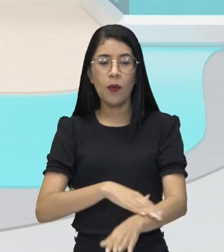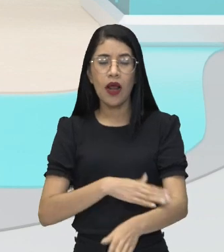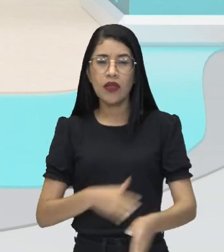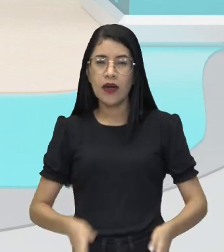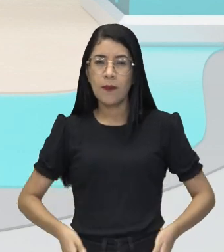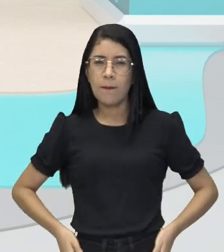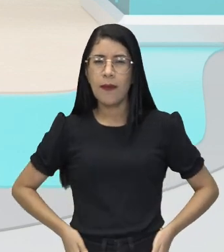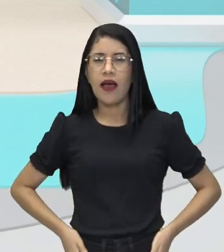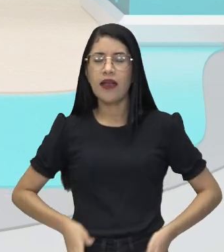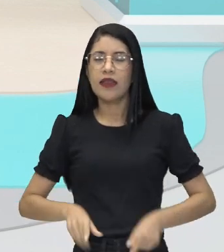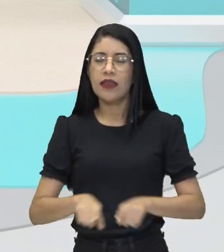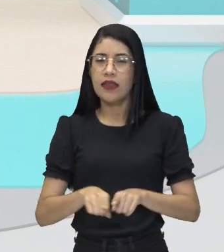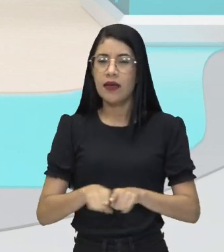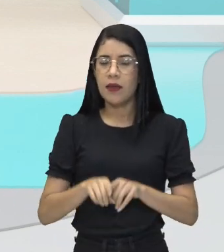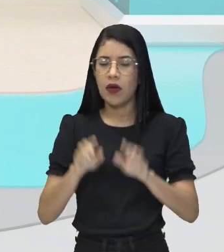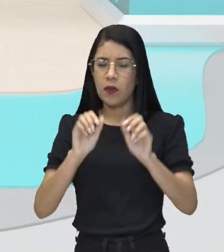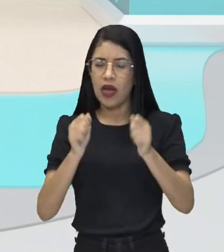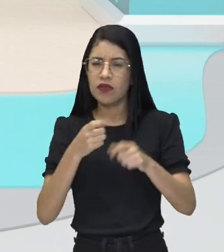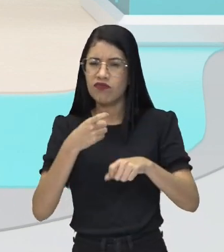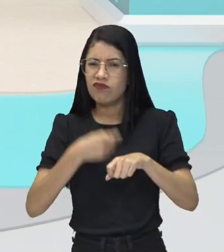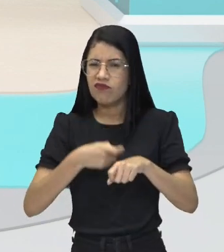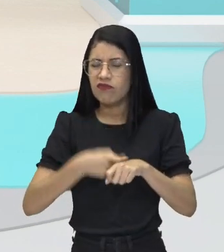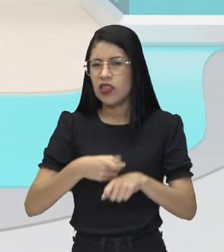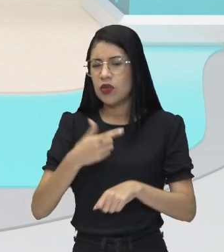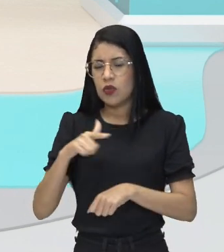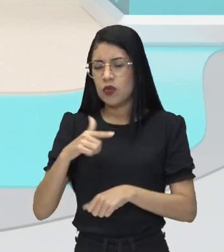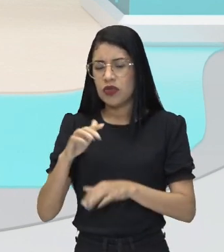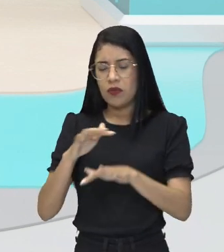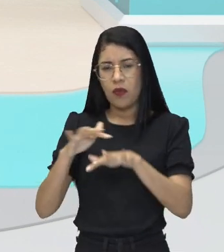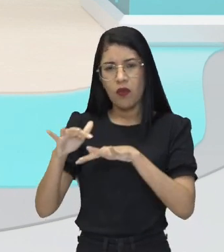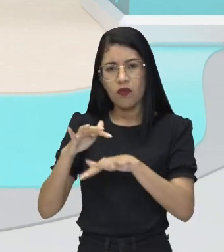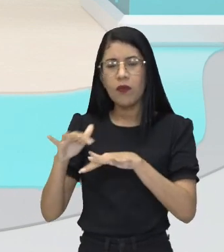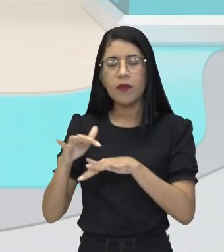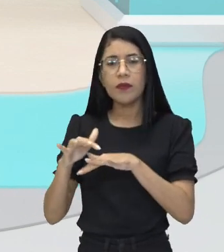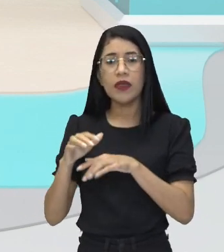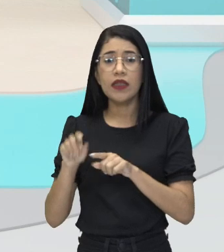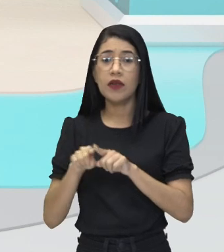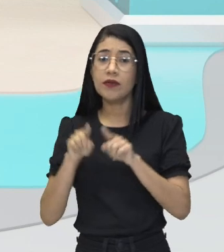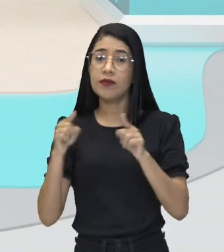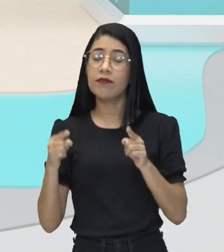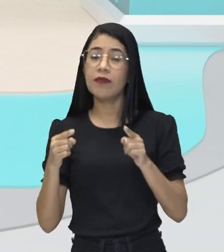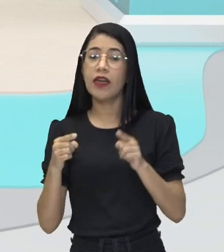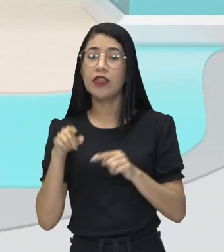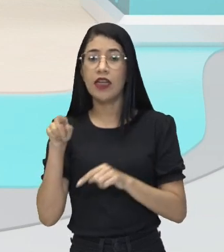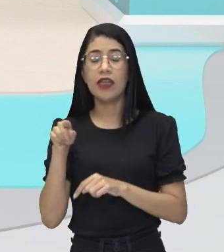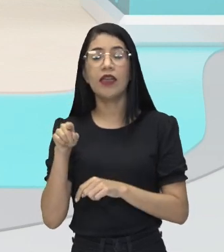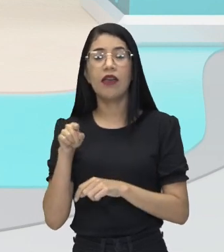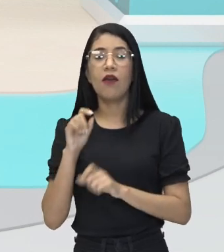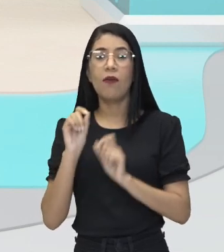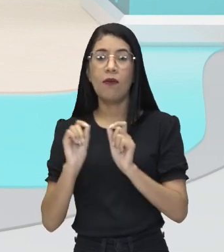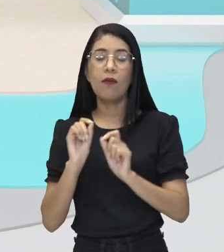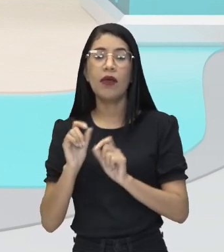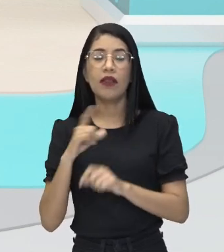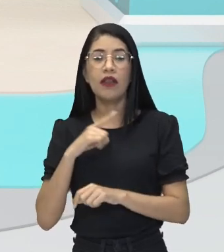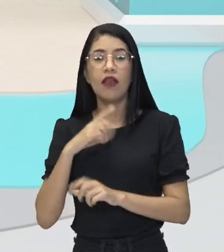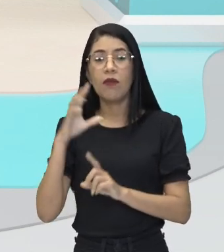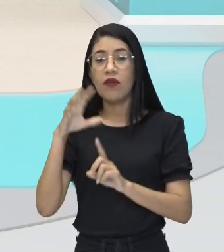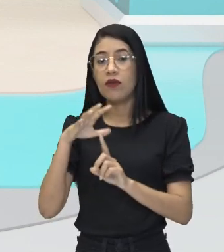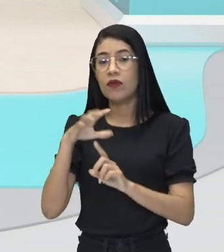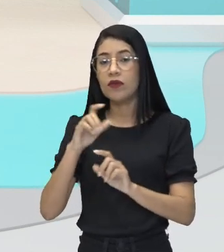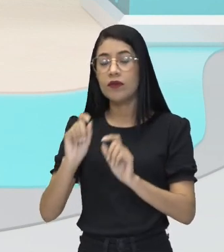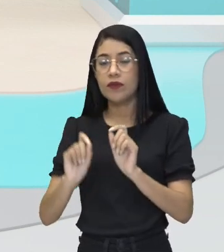ao corpo, uma forma muito rígida, sem movimento? Então, aqui nós temos já essa